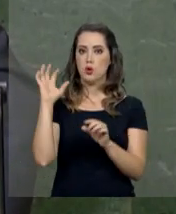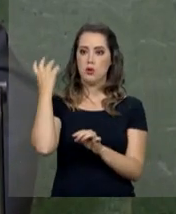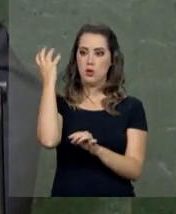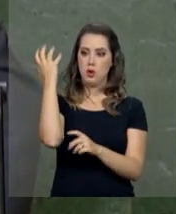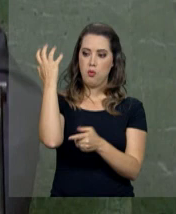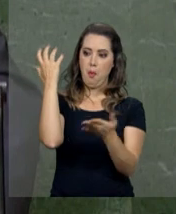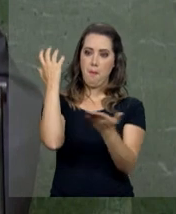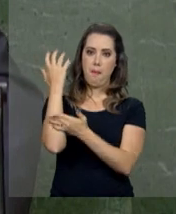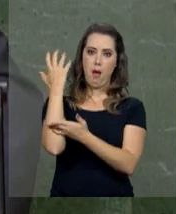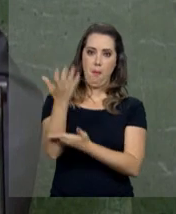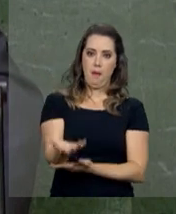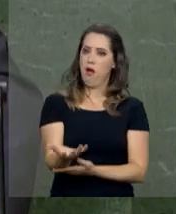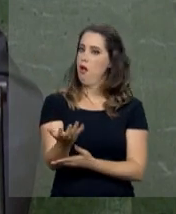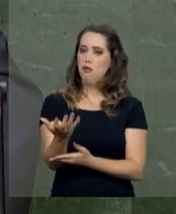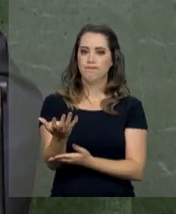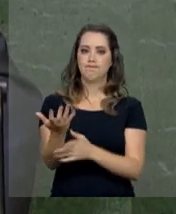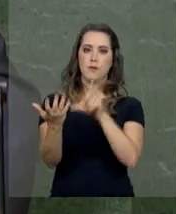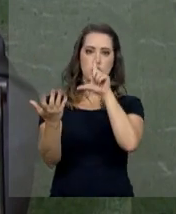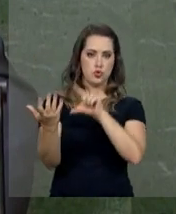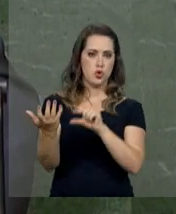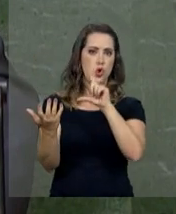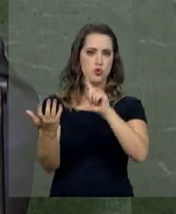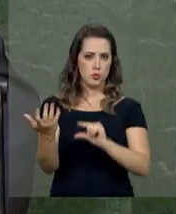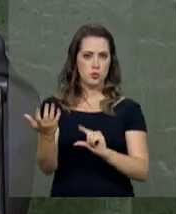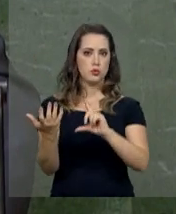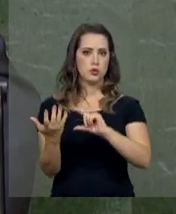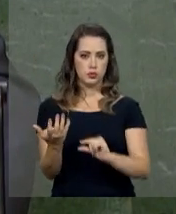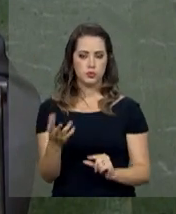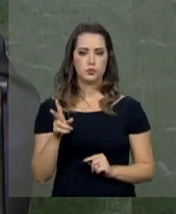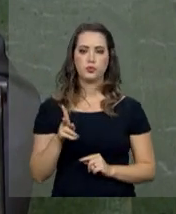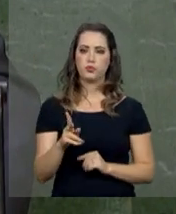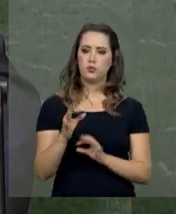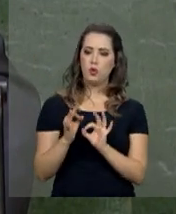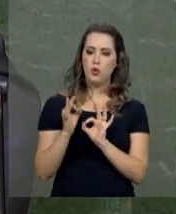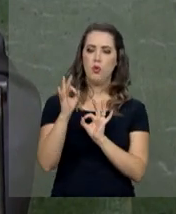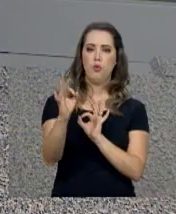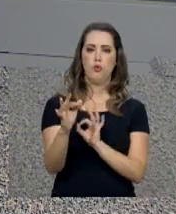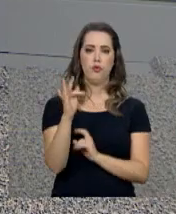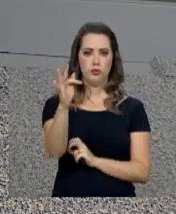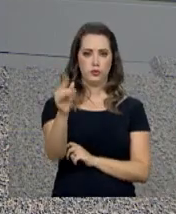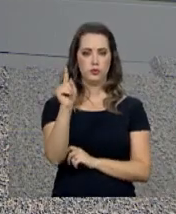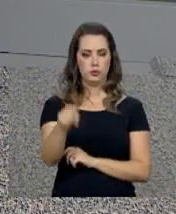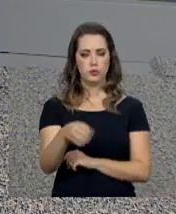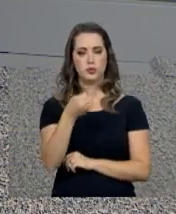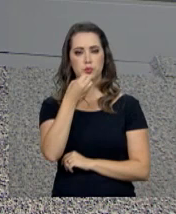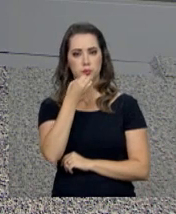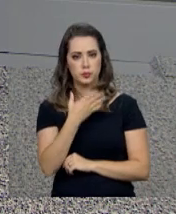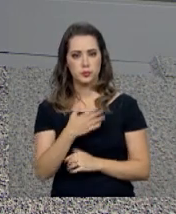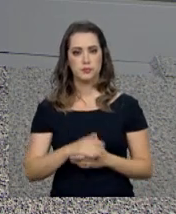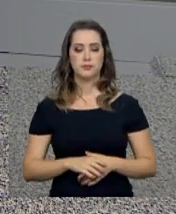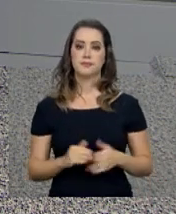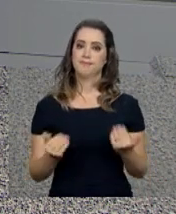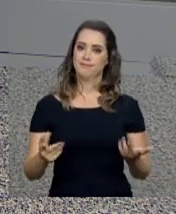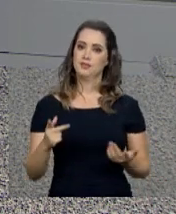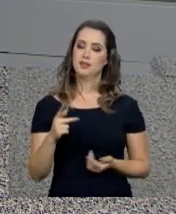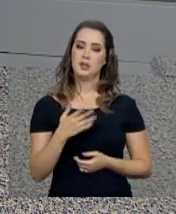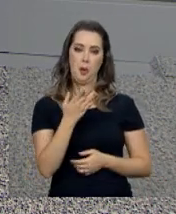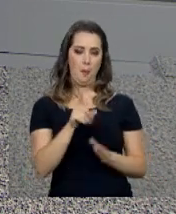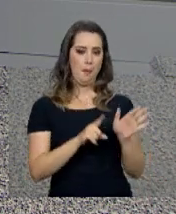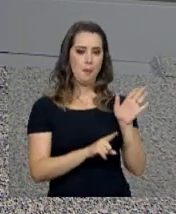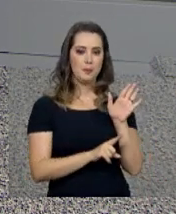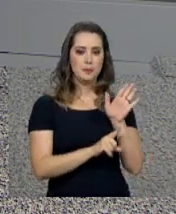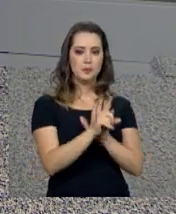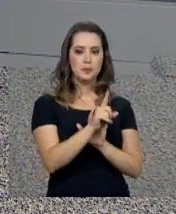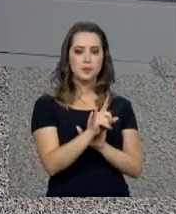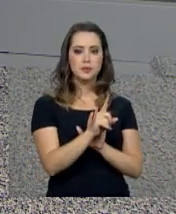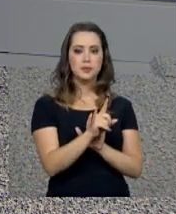a tendência de longo prazo é encorajadora bom paulo la sálvia é esse